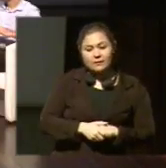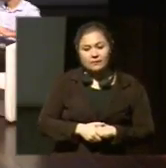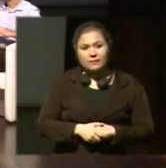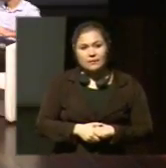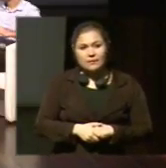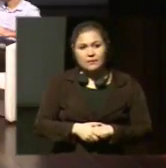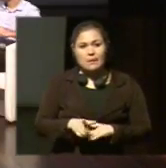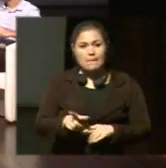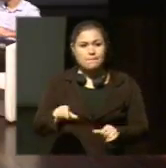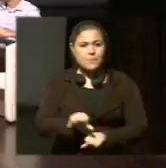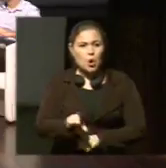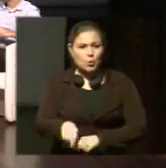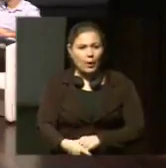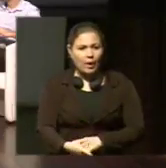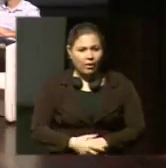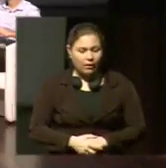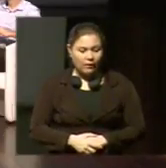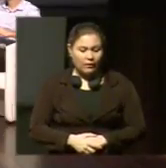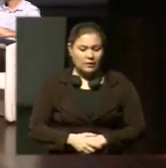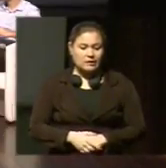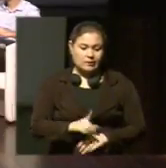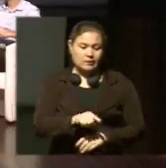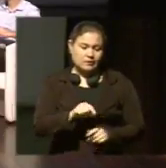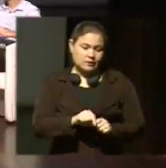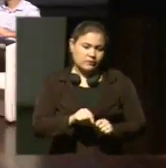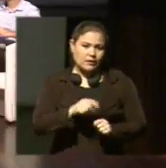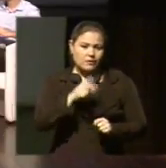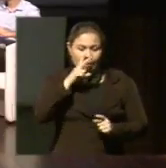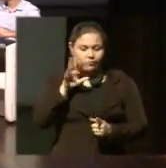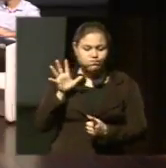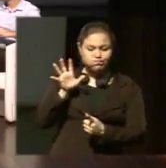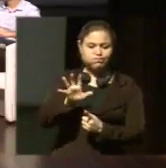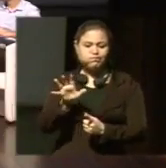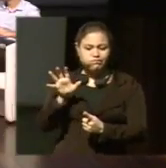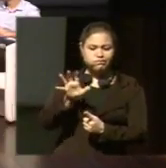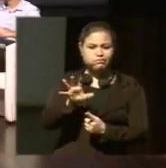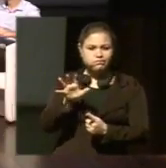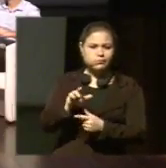pior tu é. É isso que faz. A mídia distorce para vender o